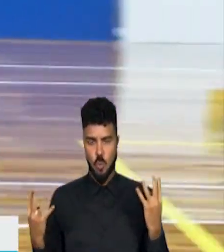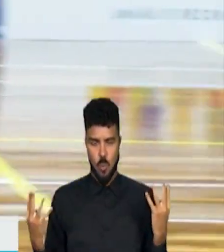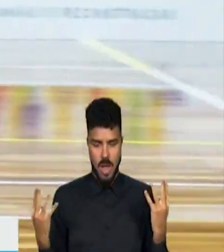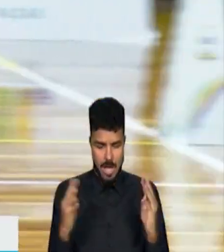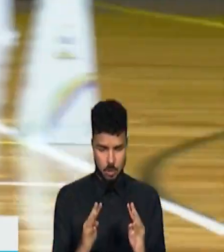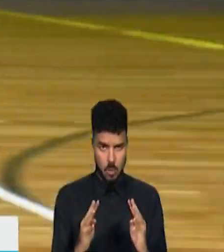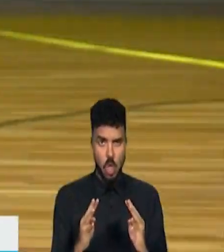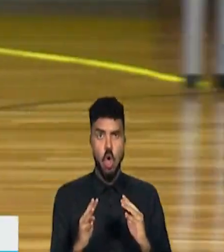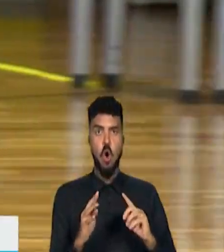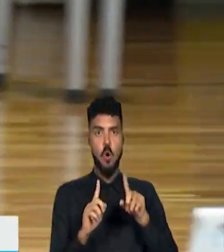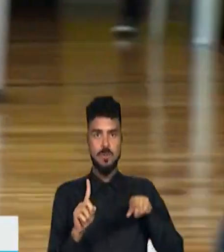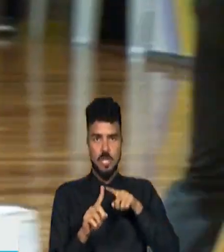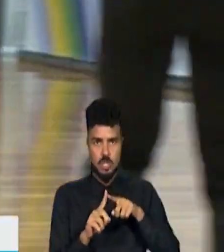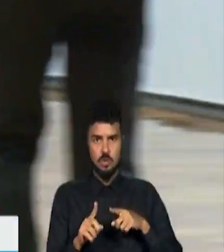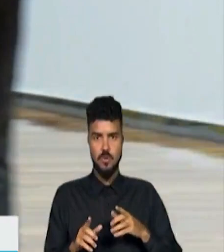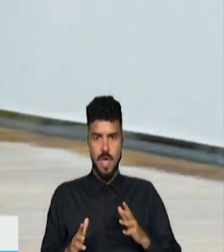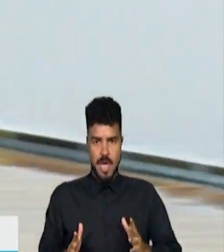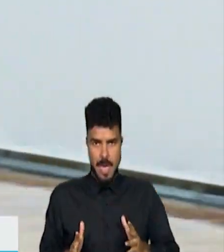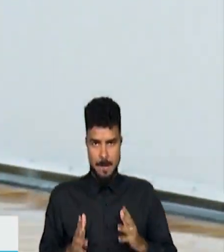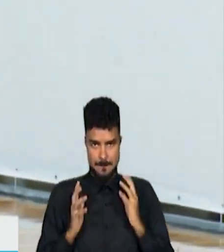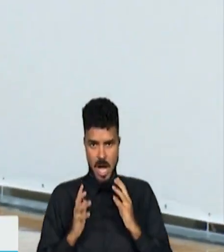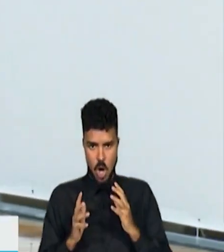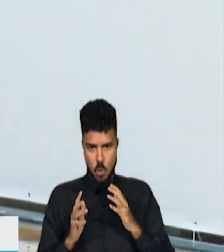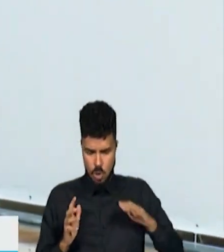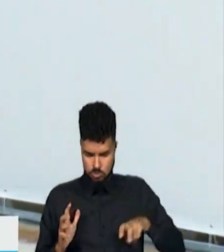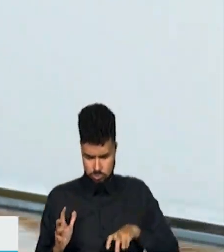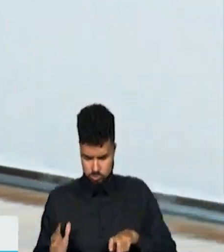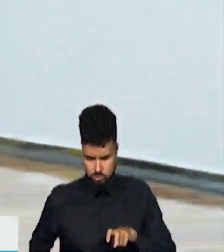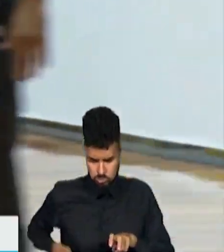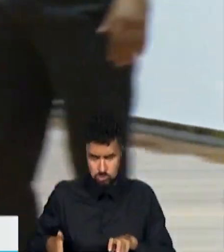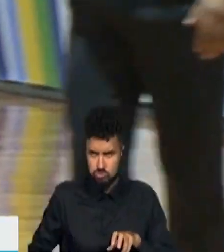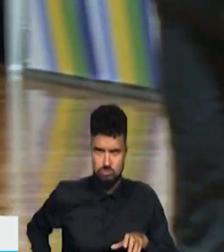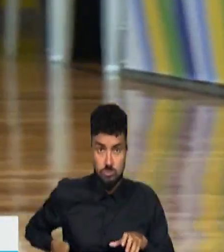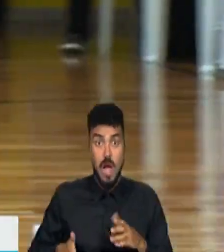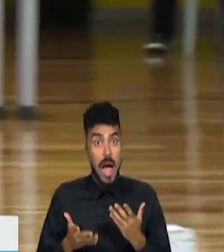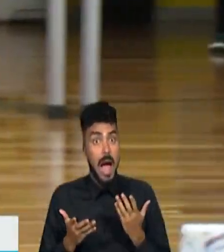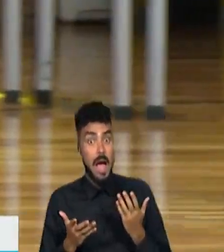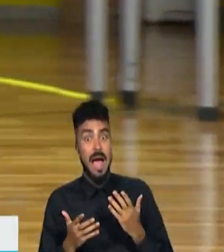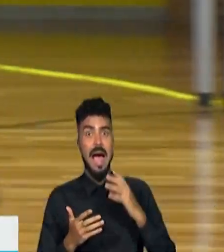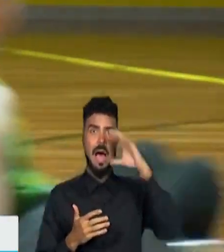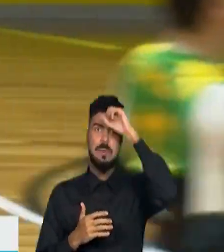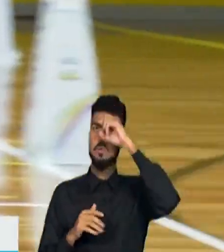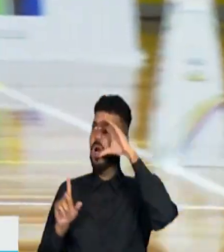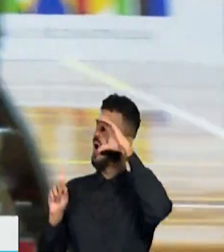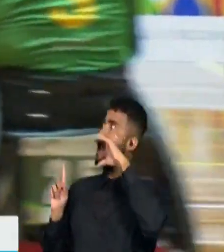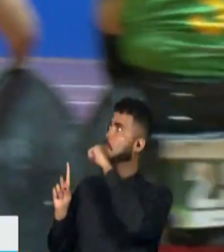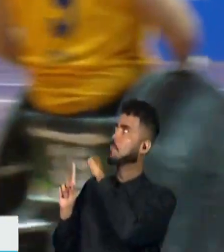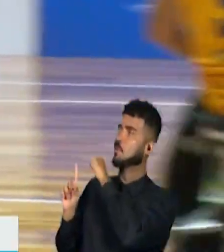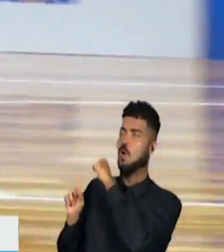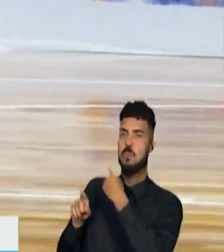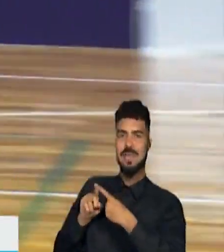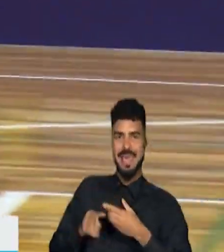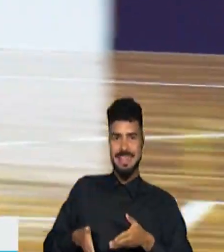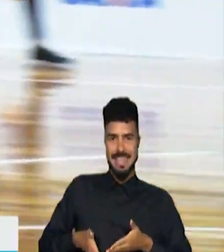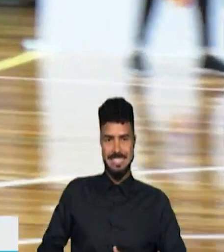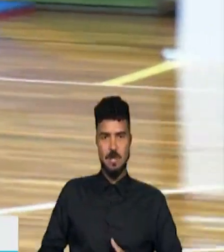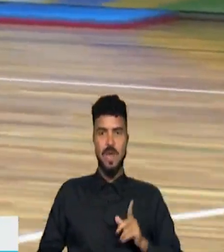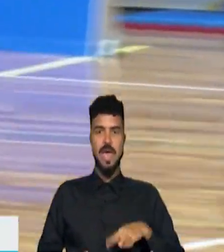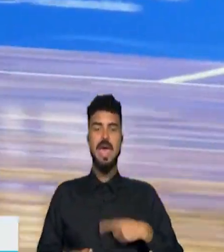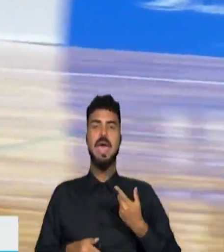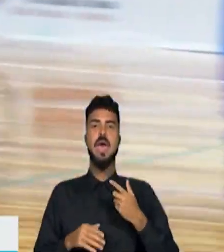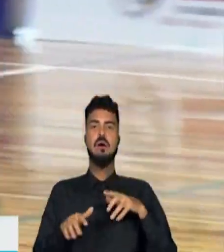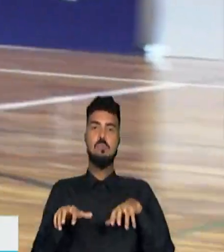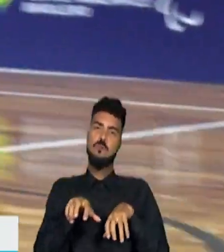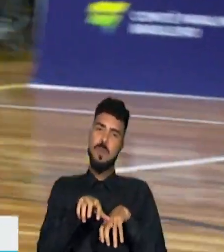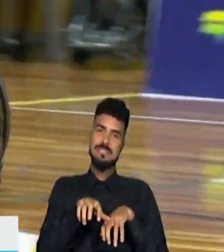meta adversária com a bola em mãos. Thales mostrou que aprendeu rápido. O jovem, que nasceu com má formação nos membros superiores e